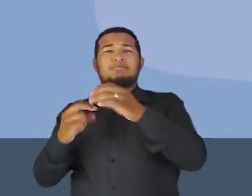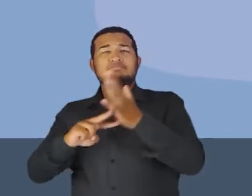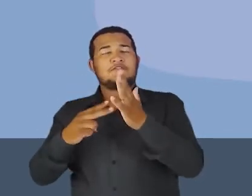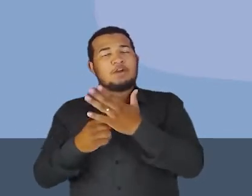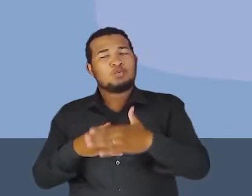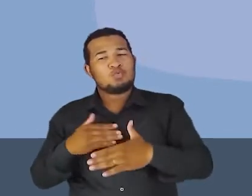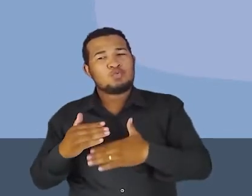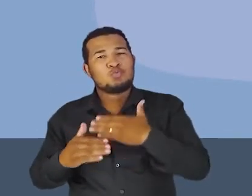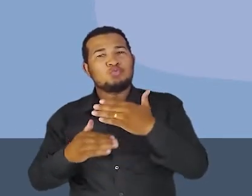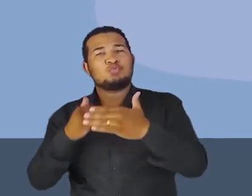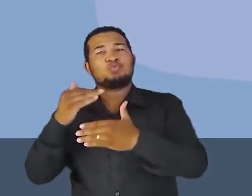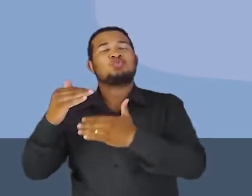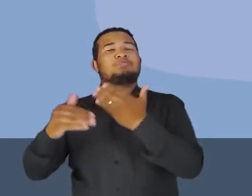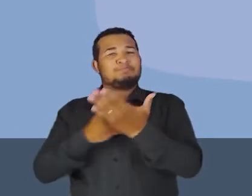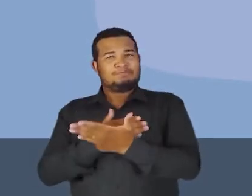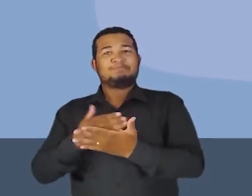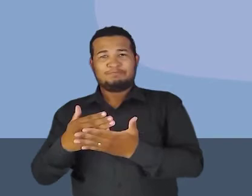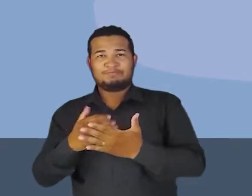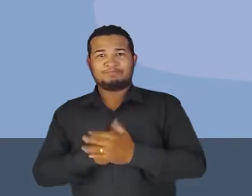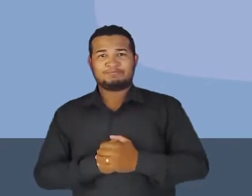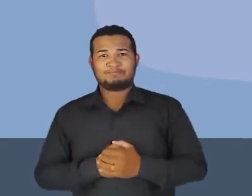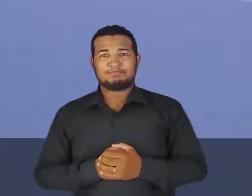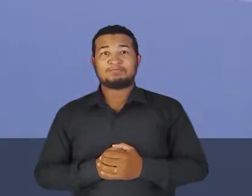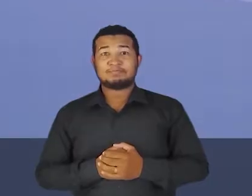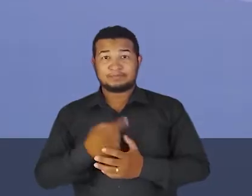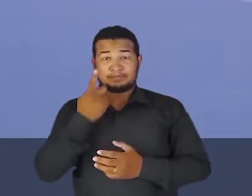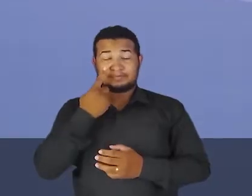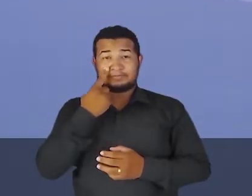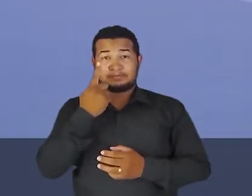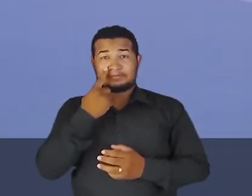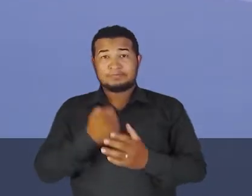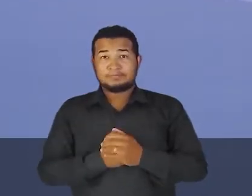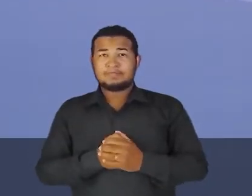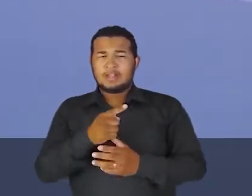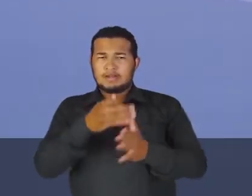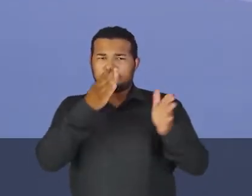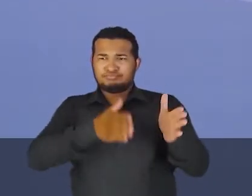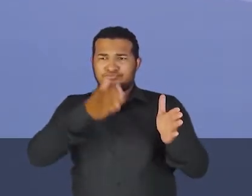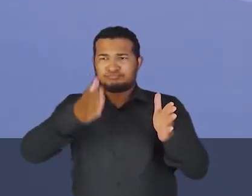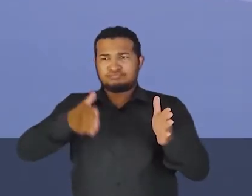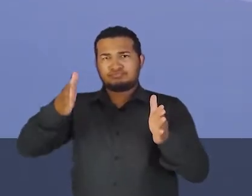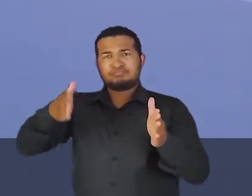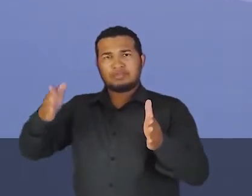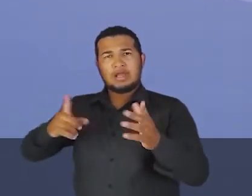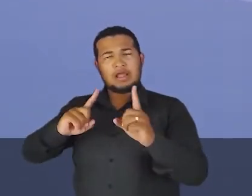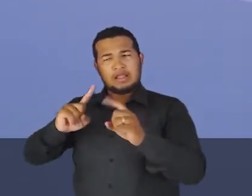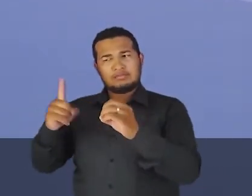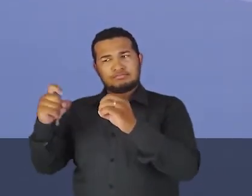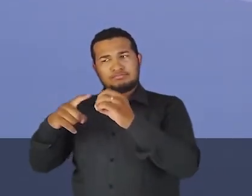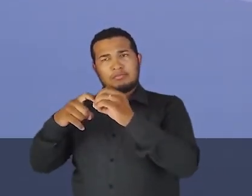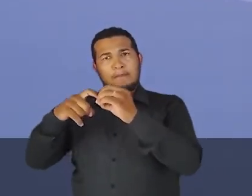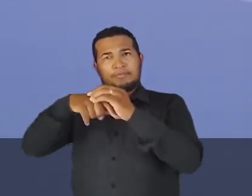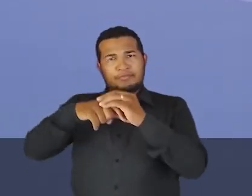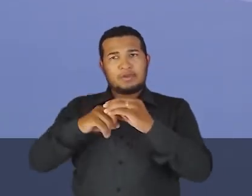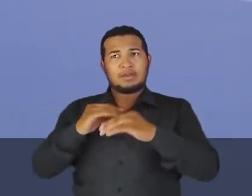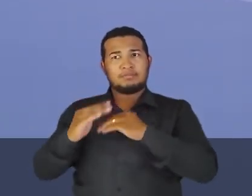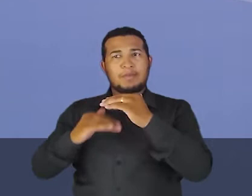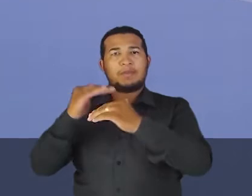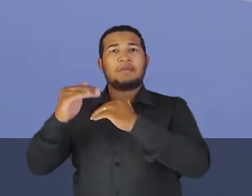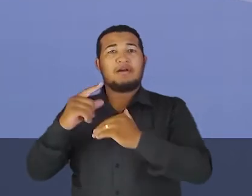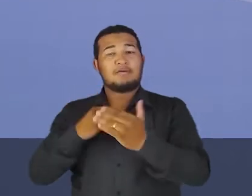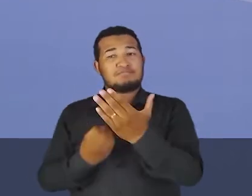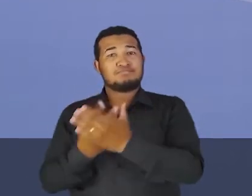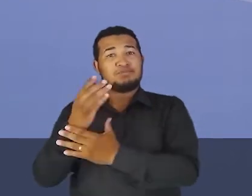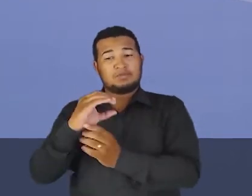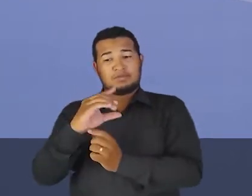estágios do desenvolvimento embrionário dos animais. Volta para cá. Esses estágios, após a fecundação, acontece a clivagem, que